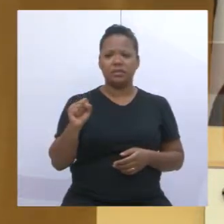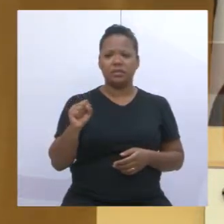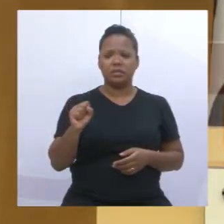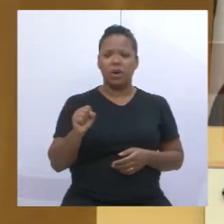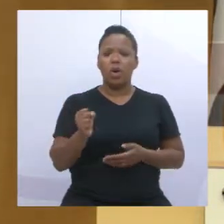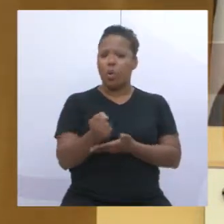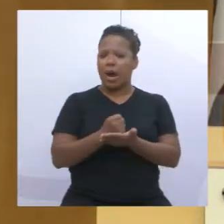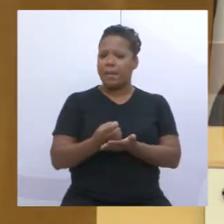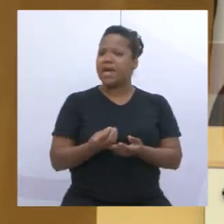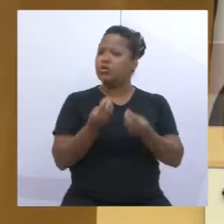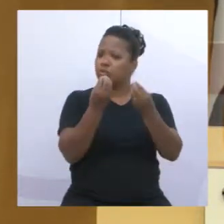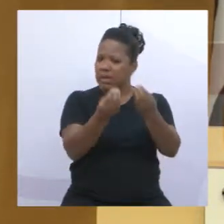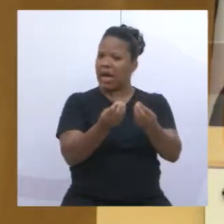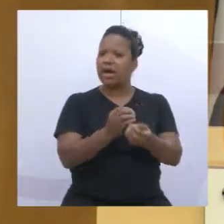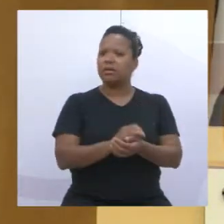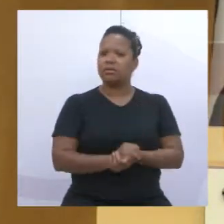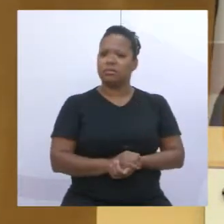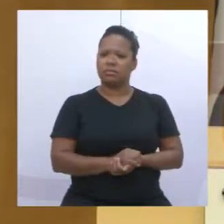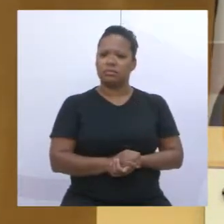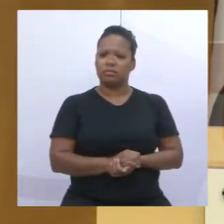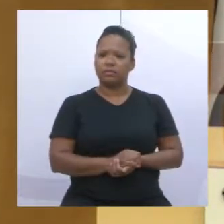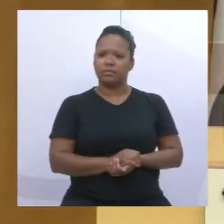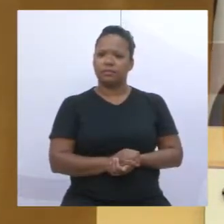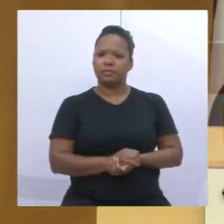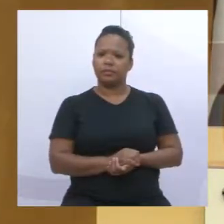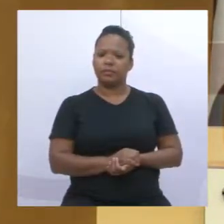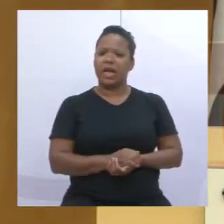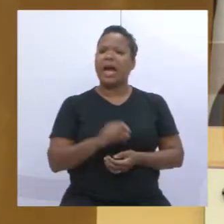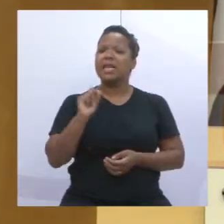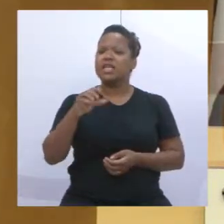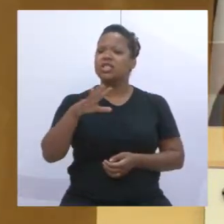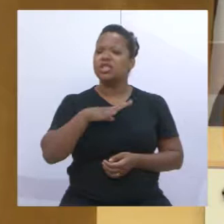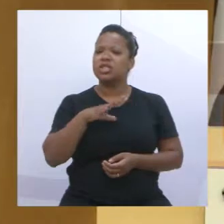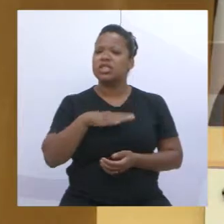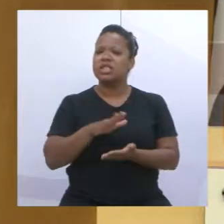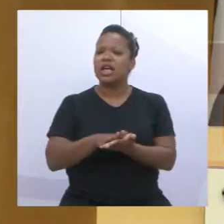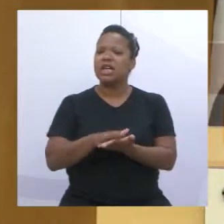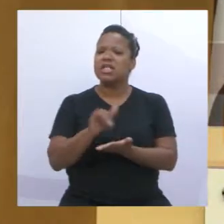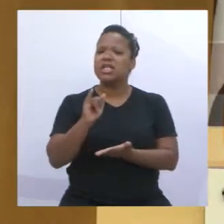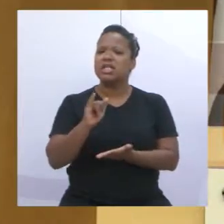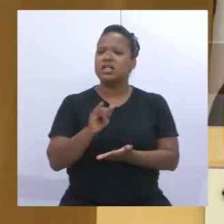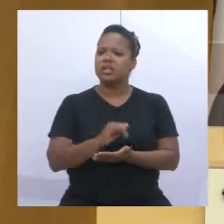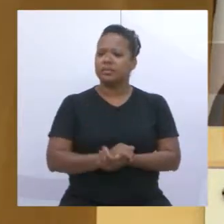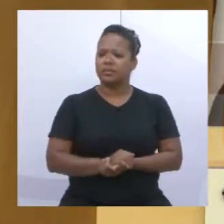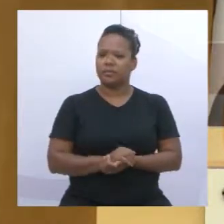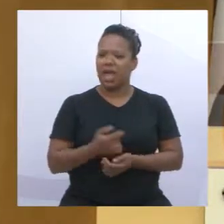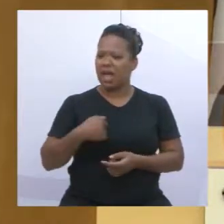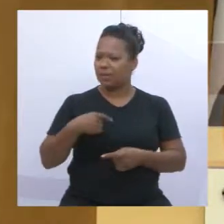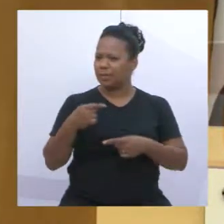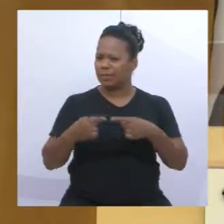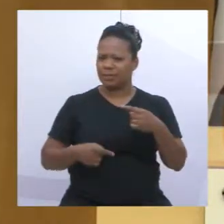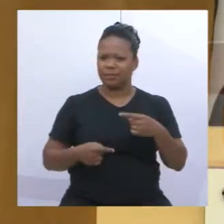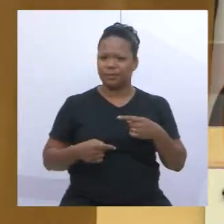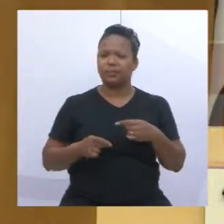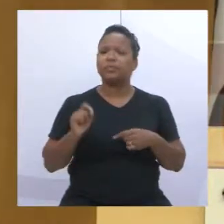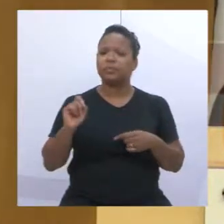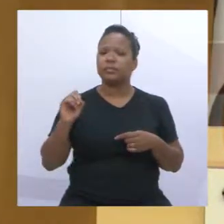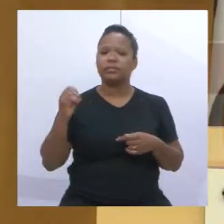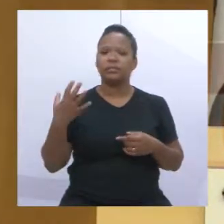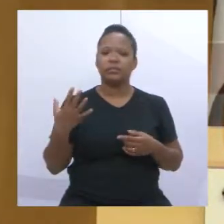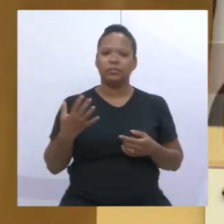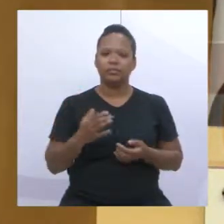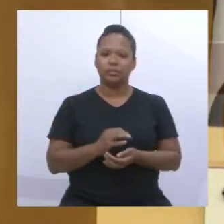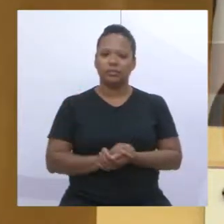o remédio é entregue. Agora, sabe o que acontece aqui em Jacareí? E aí eu tenho que discordar, doutor, porque o que acontece